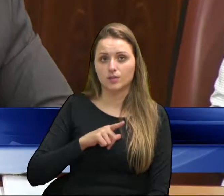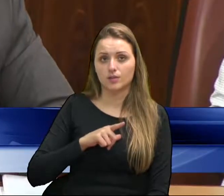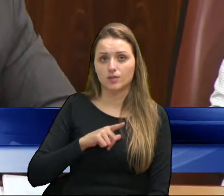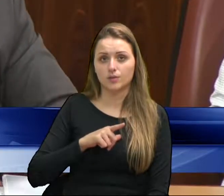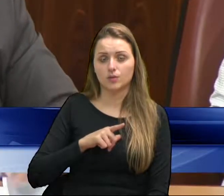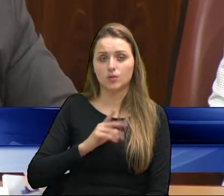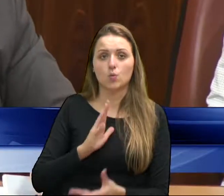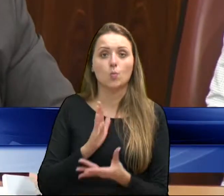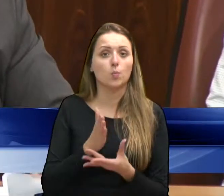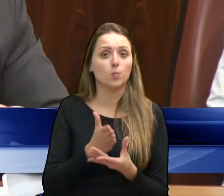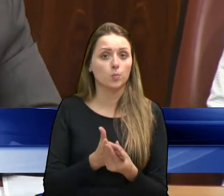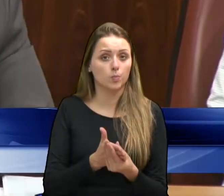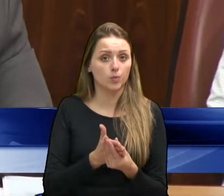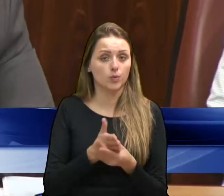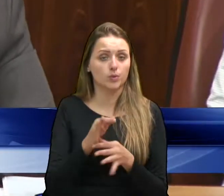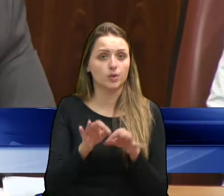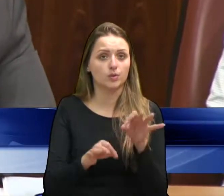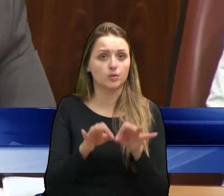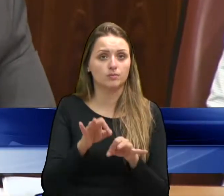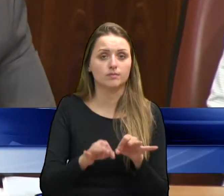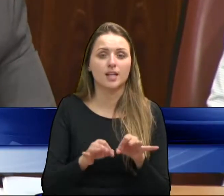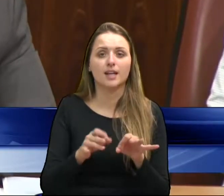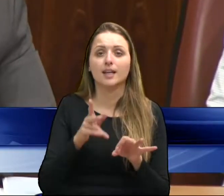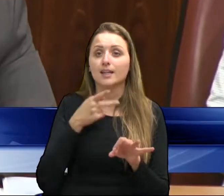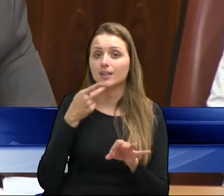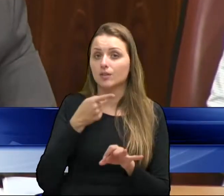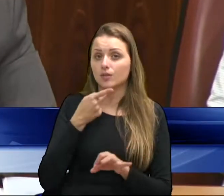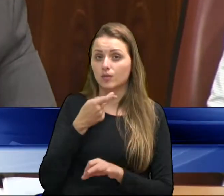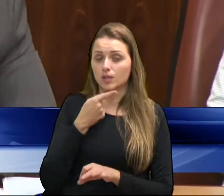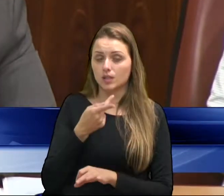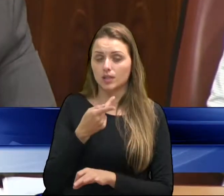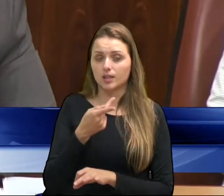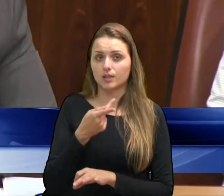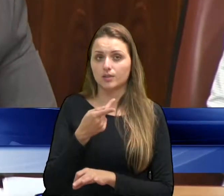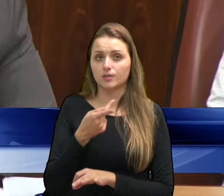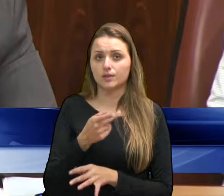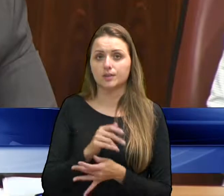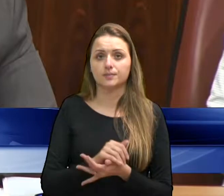processo judicial do qual discutia a questão